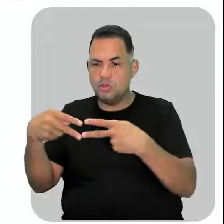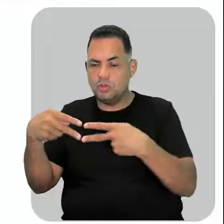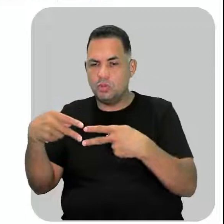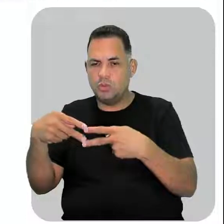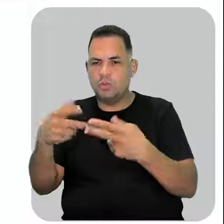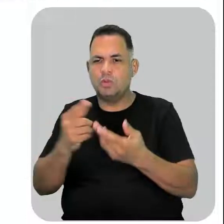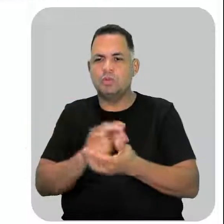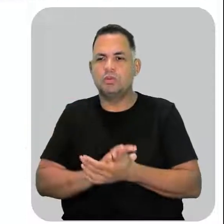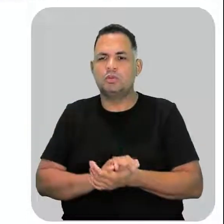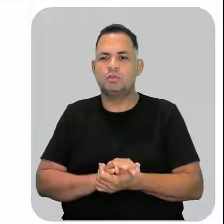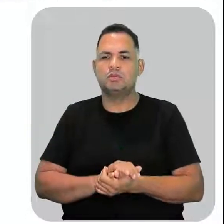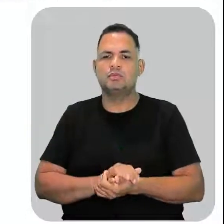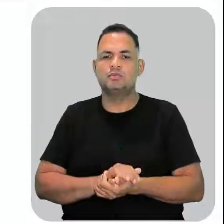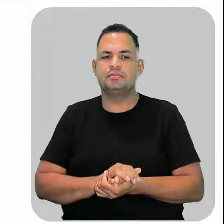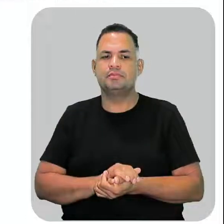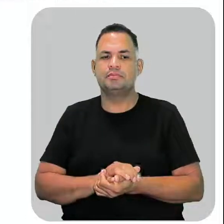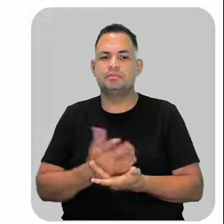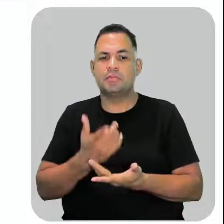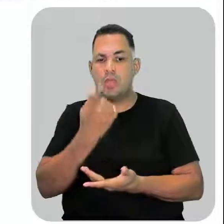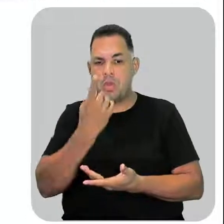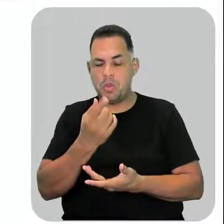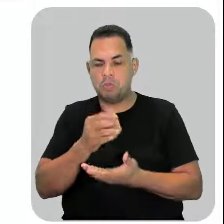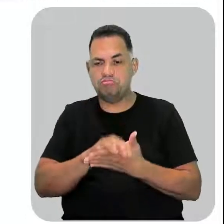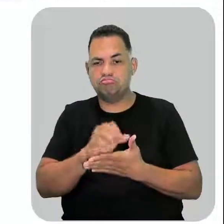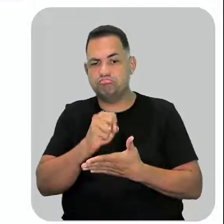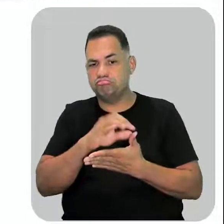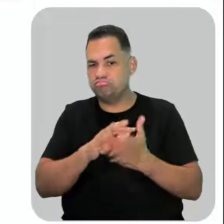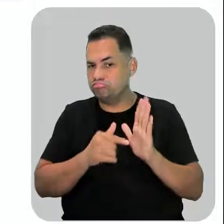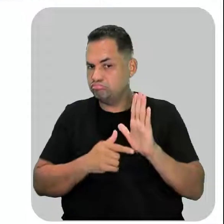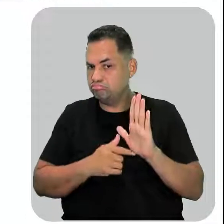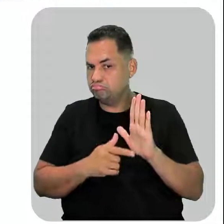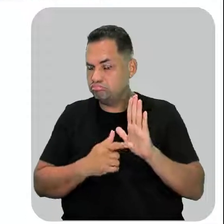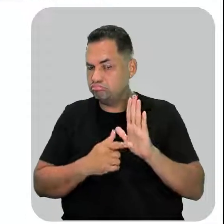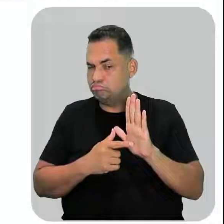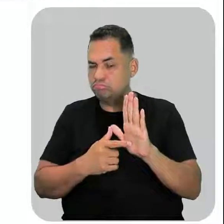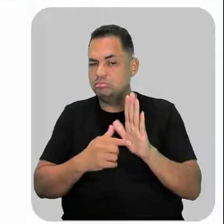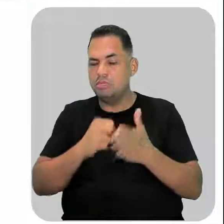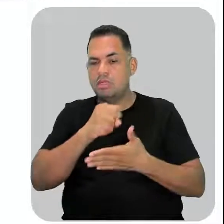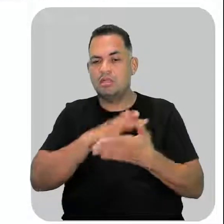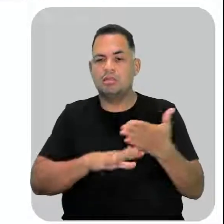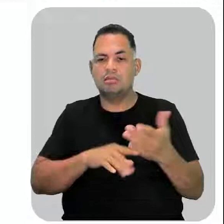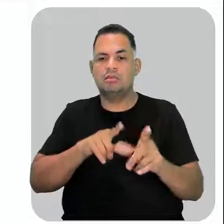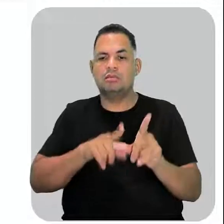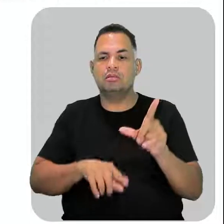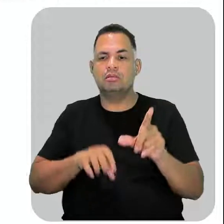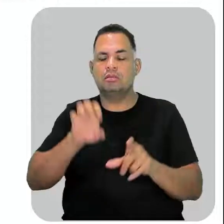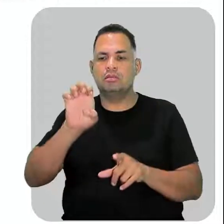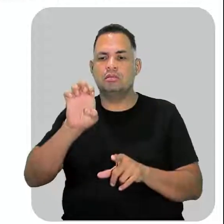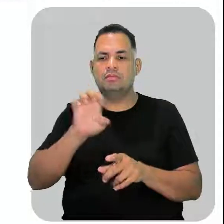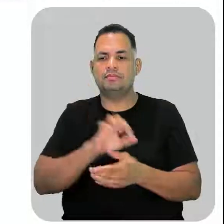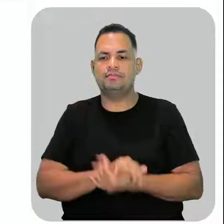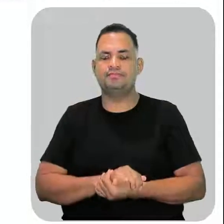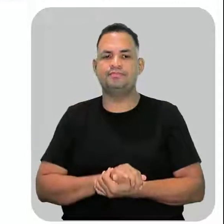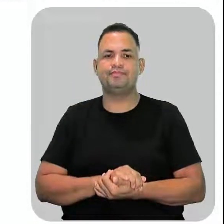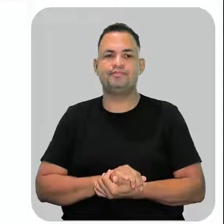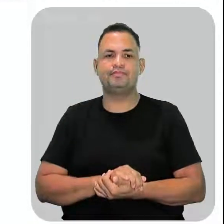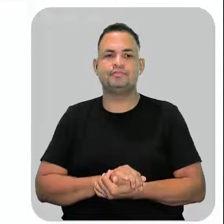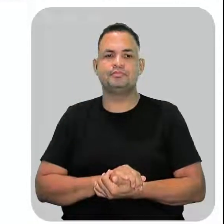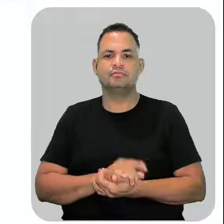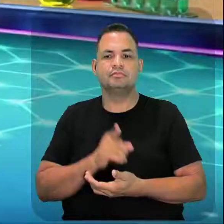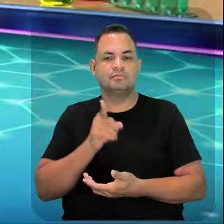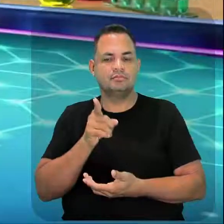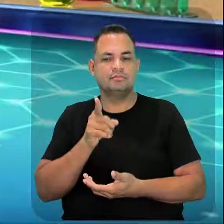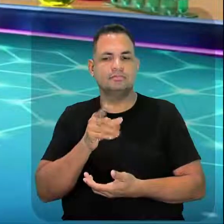parte apolar. A única alternativa que apresenta essas características é a letra E. E aí,